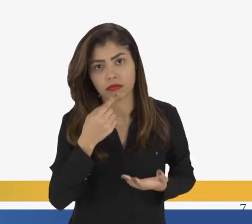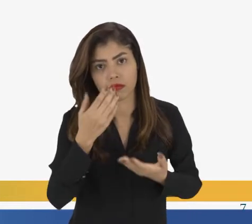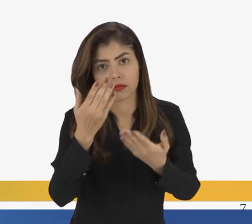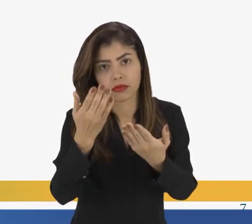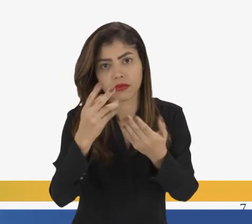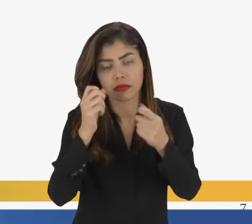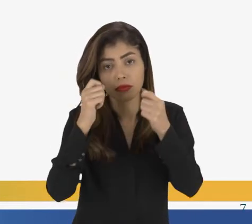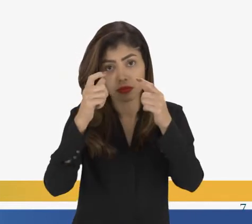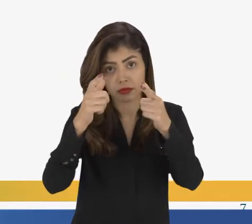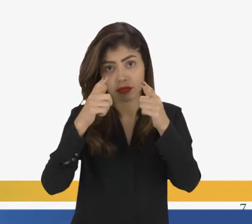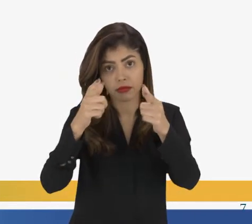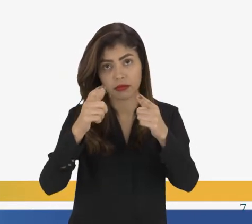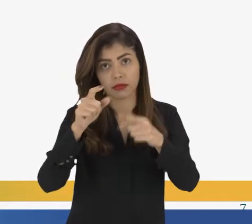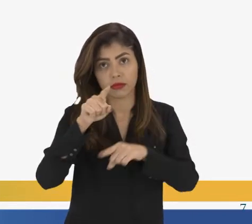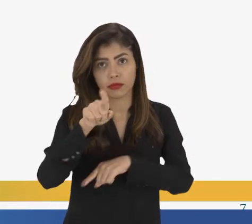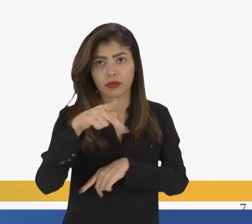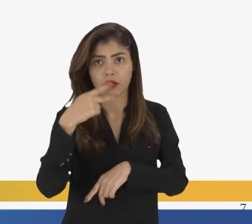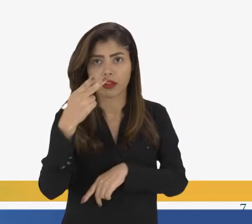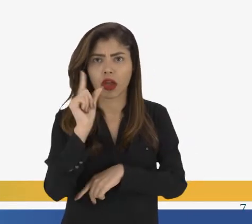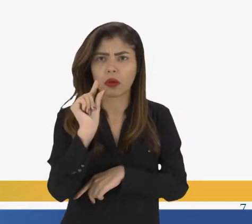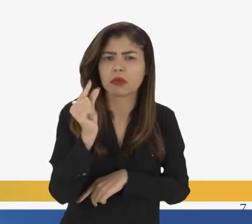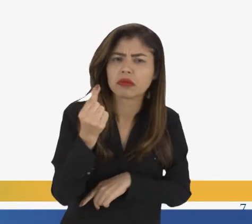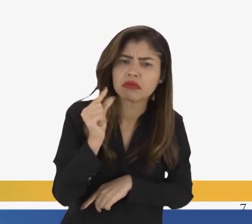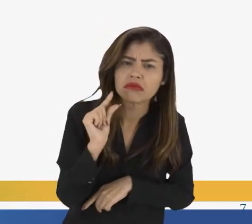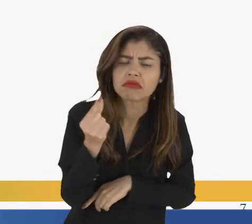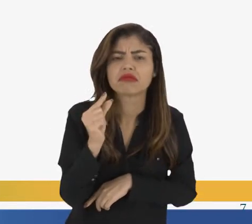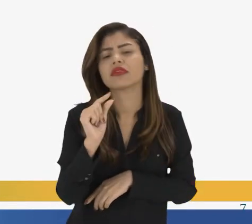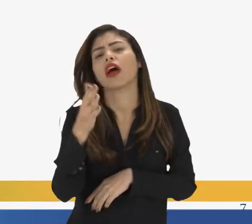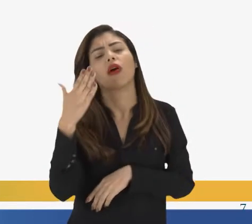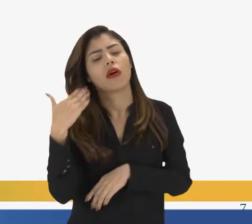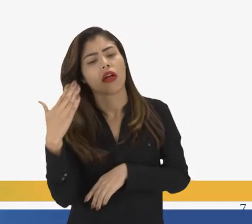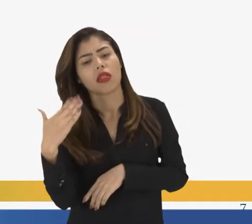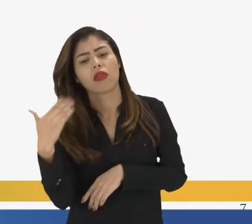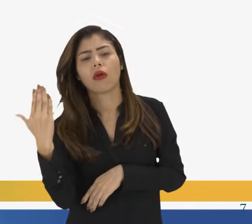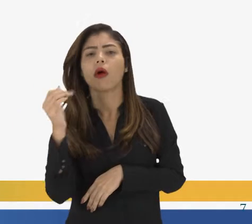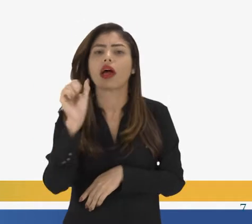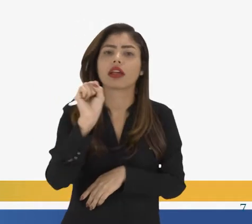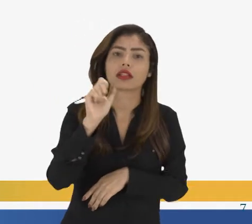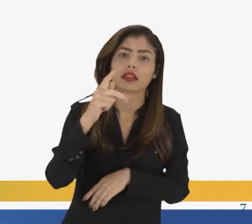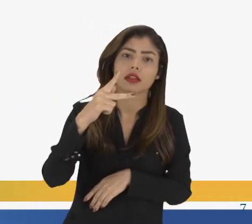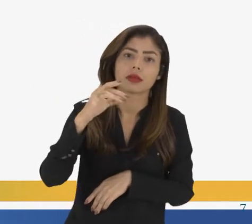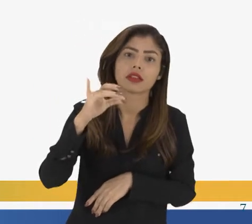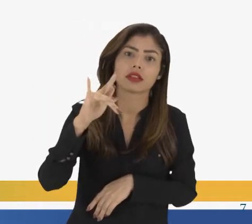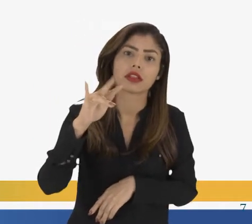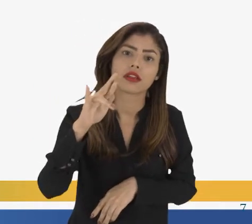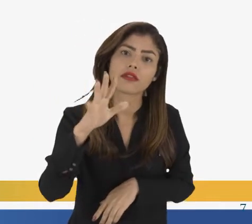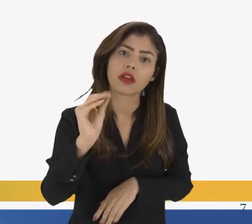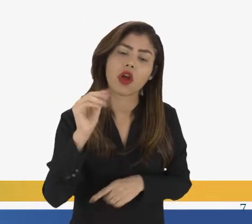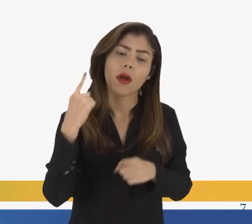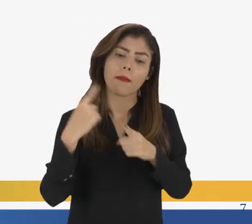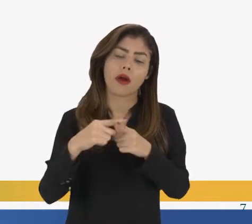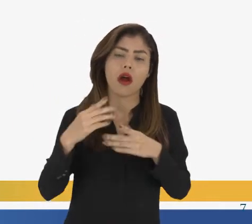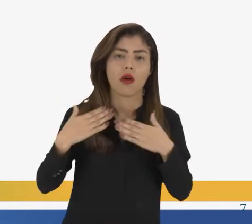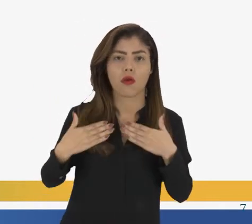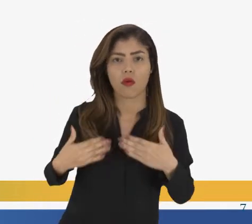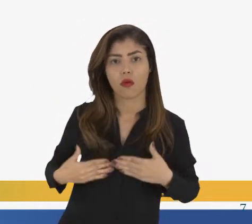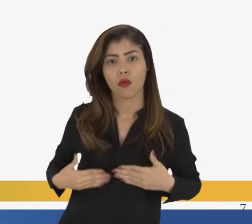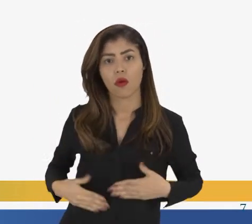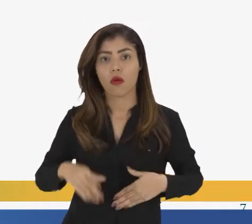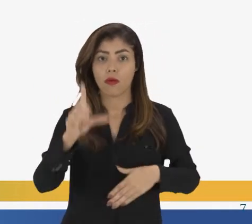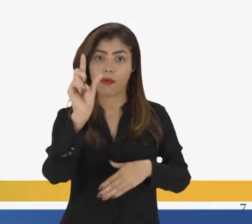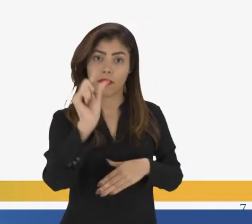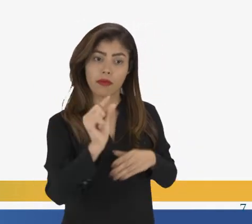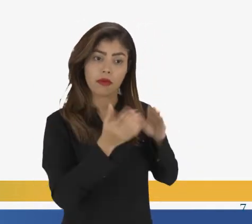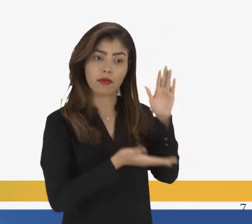na imagem, e aí eu vou falar um pouco do calor específico. Porque assim como quando um corpo tem uma capacidade